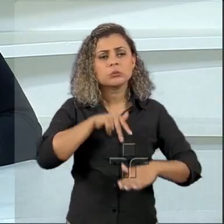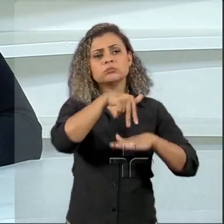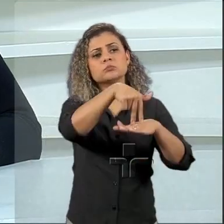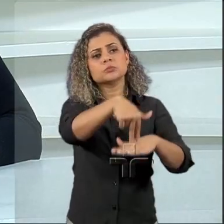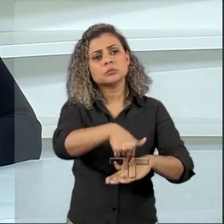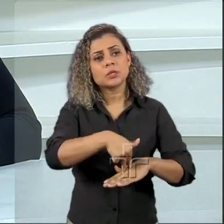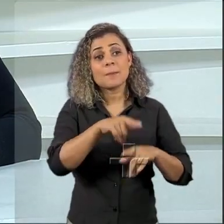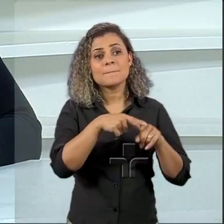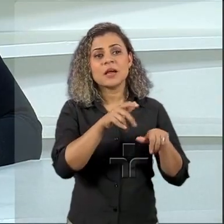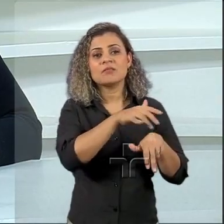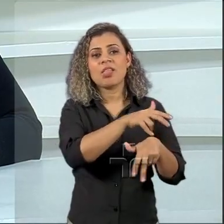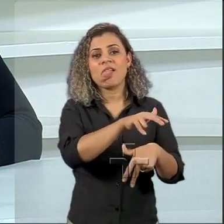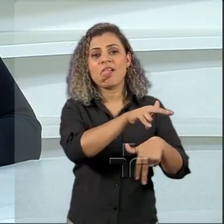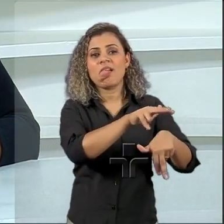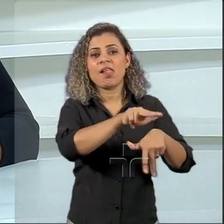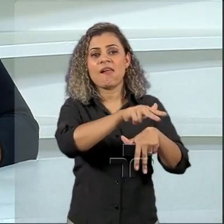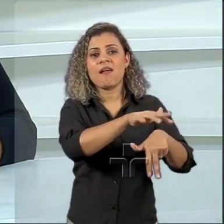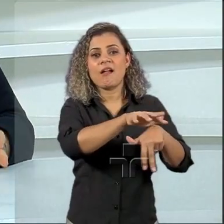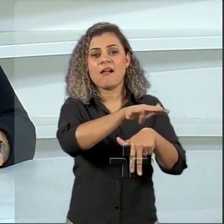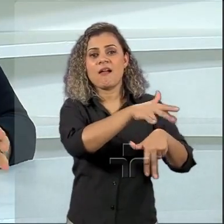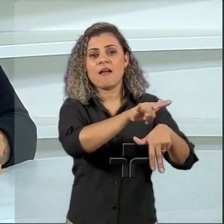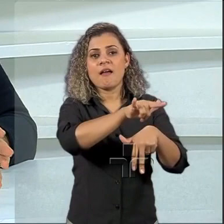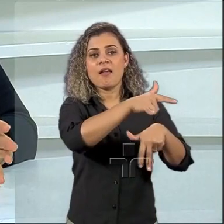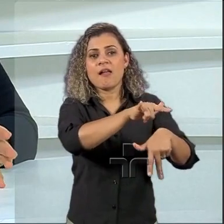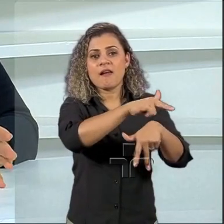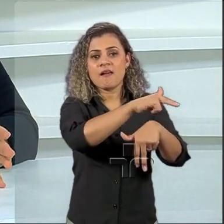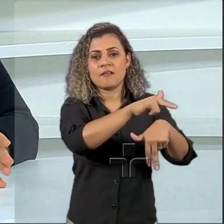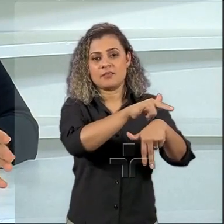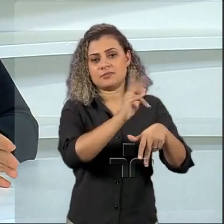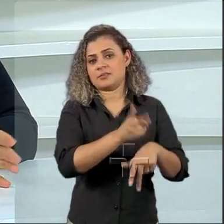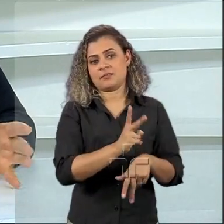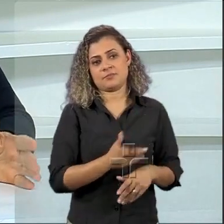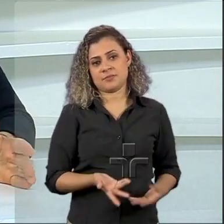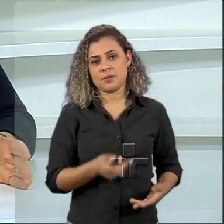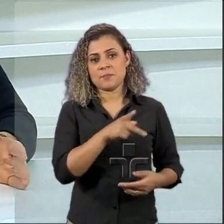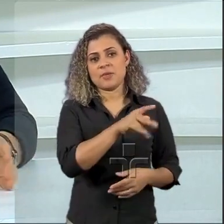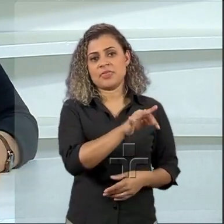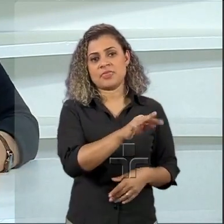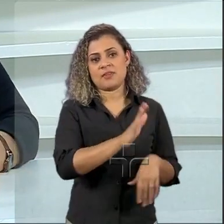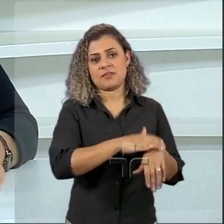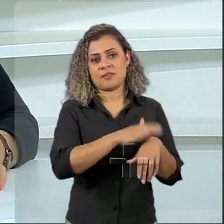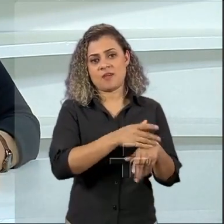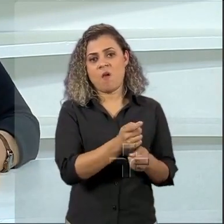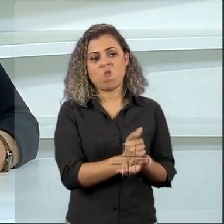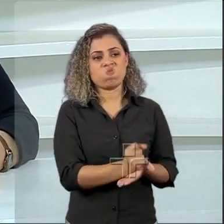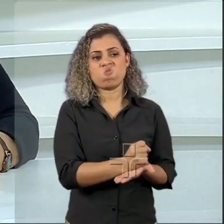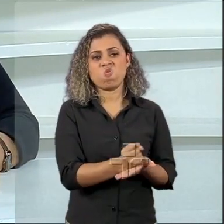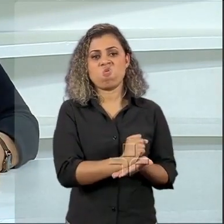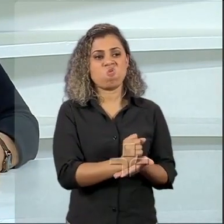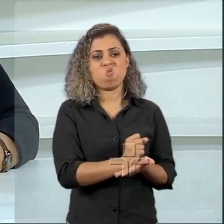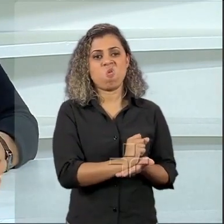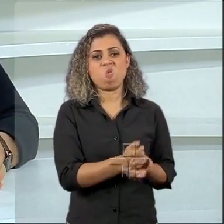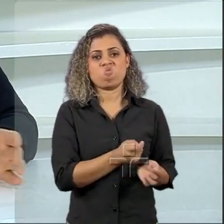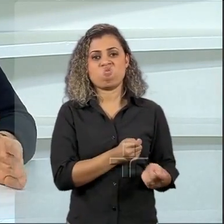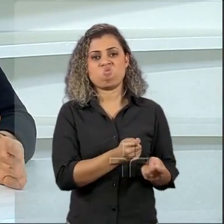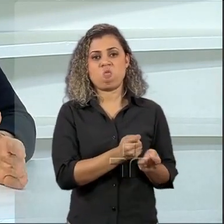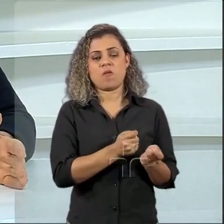candidato monitorado, Sim. como um candidato permanentemente monitorado pelo PT. Teleguiado. Teleguiado. Você